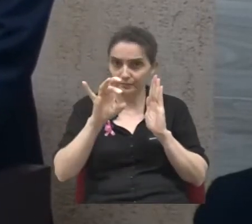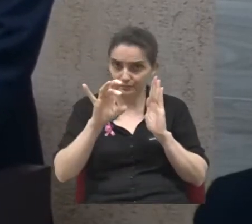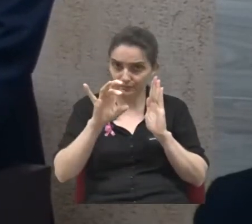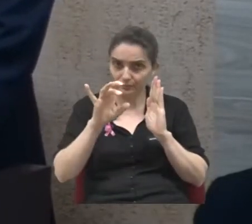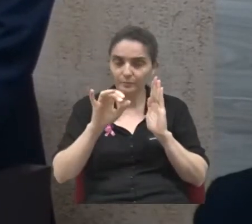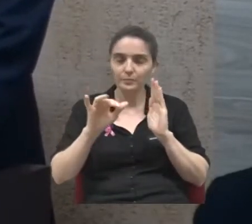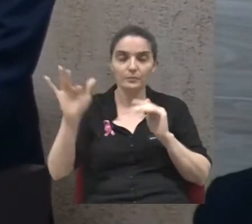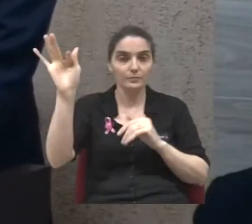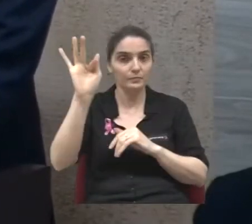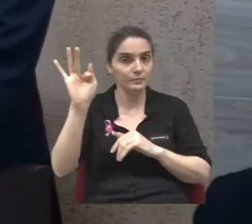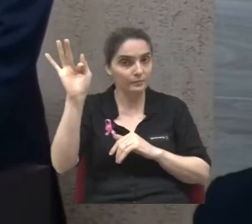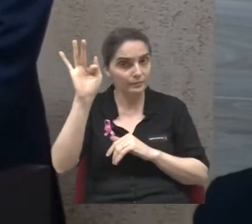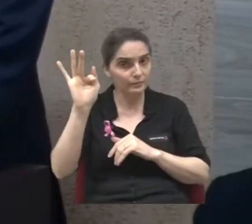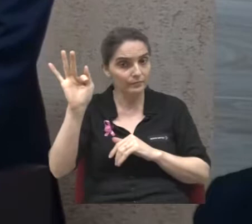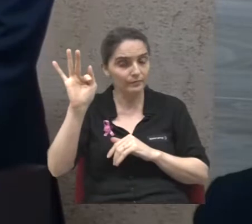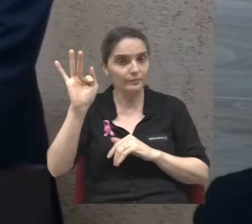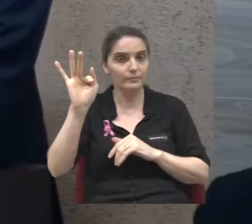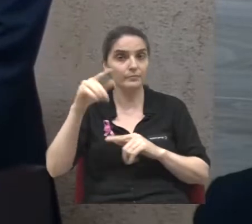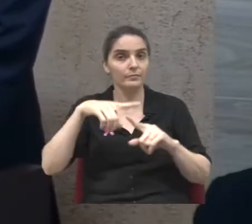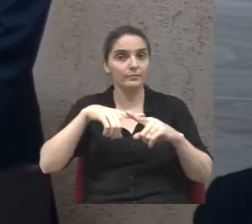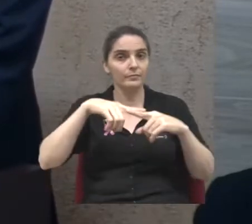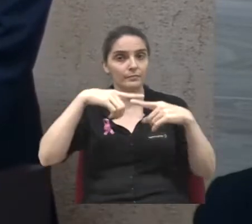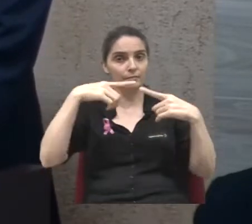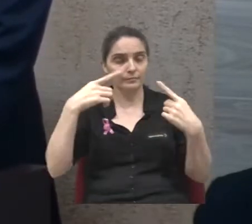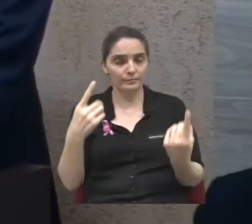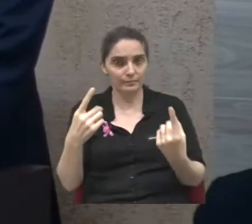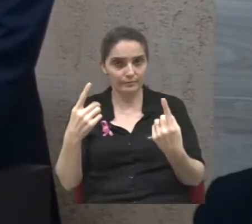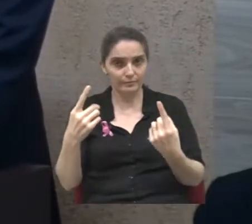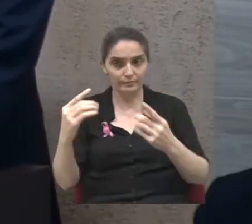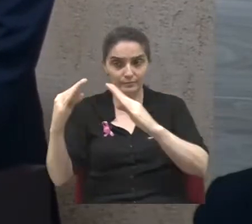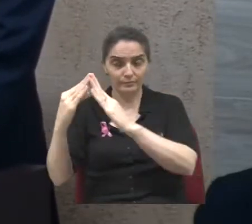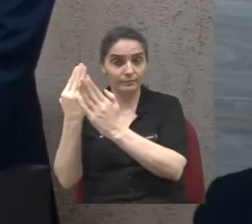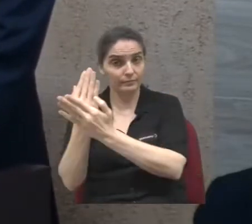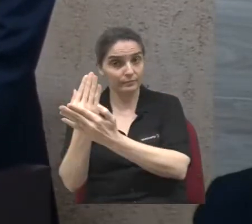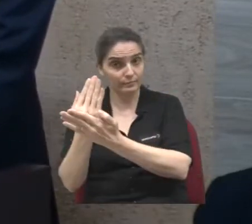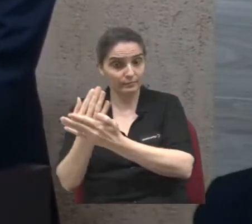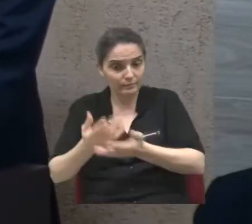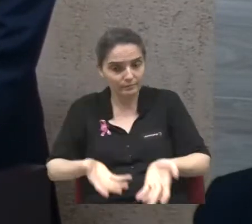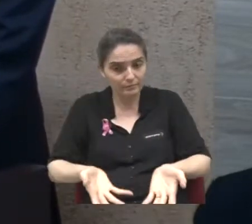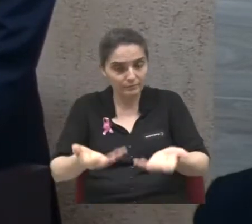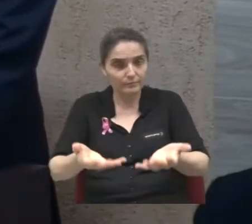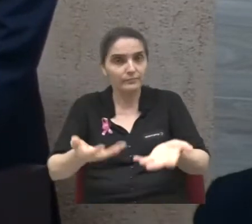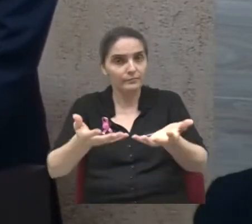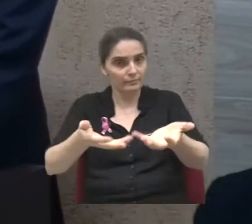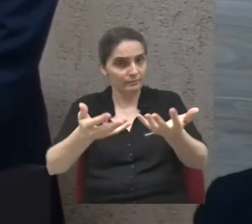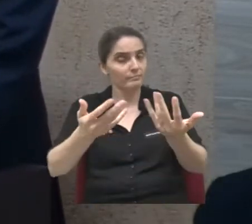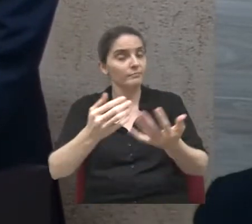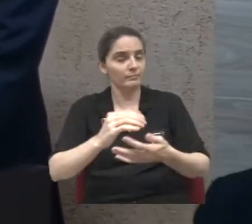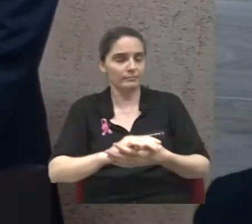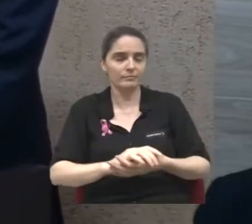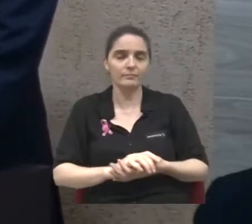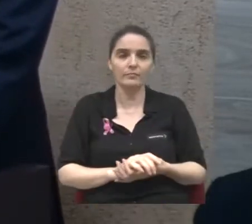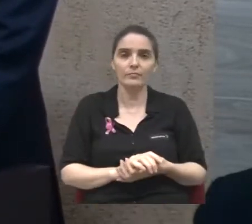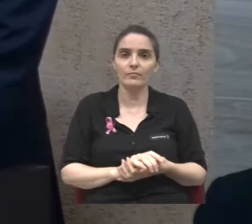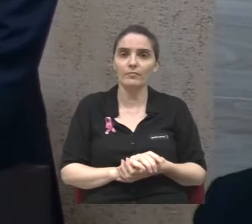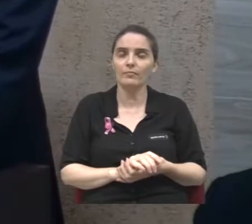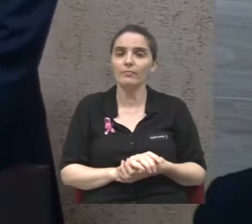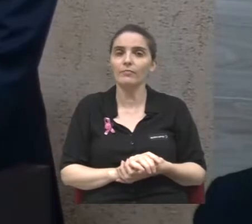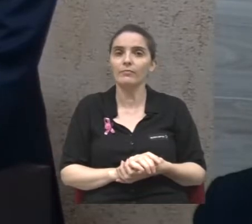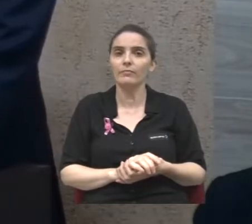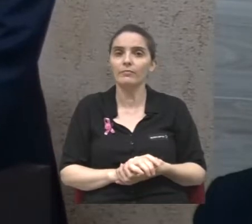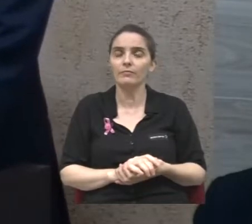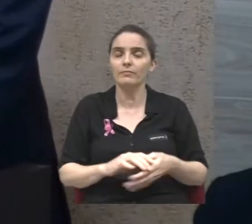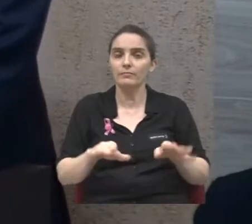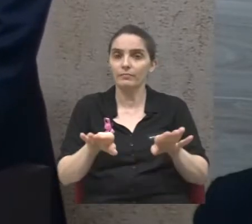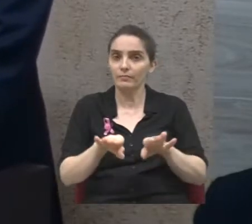superior, por meio de iniciações científicas subsidiadas com bolsas de estudo. Considerando que o